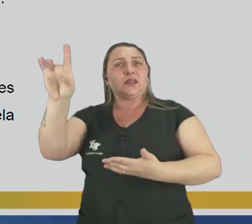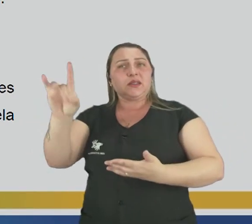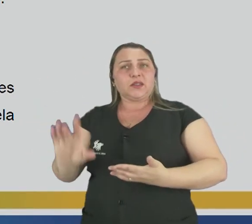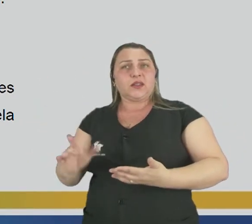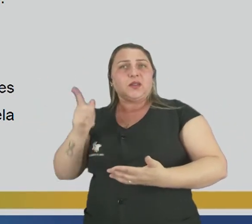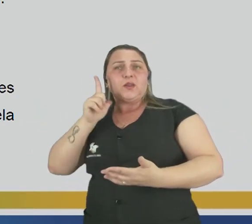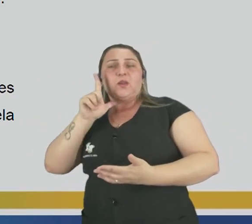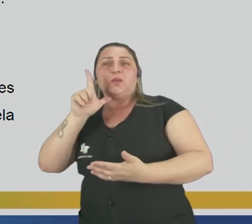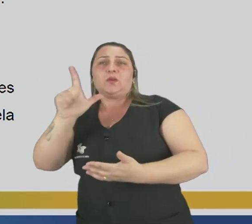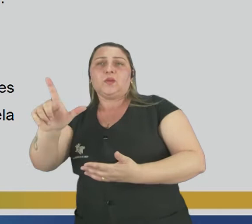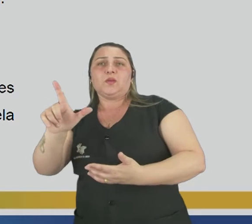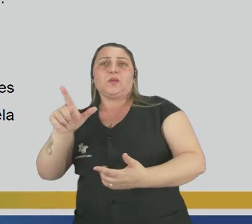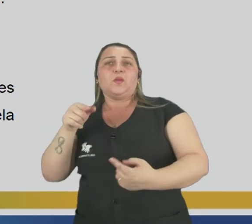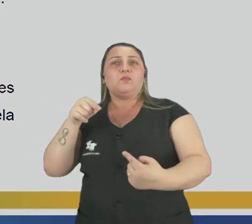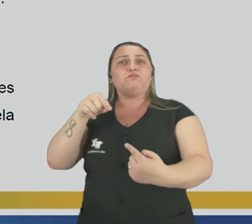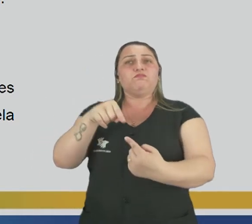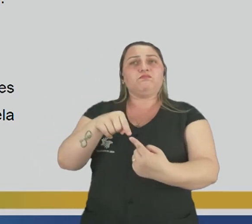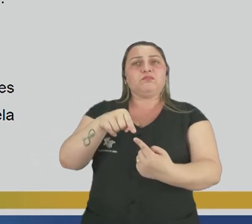ato